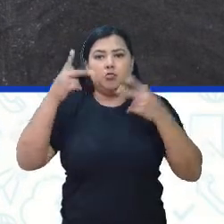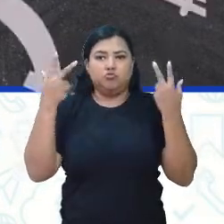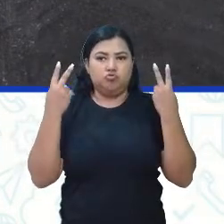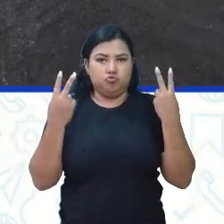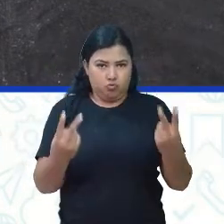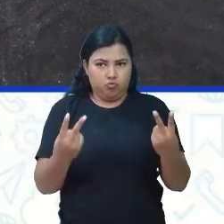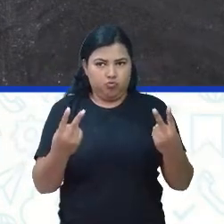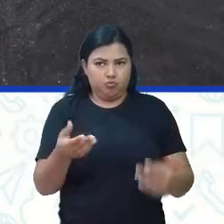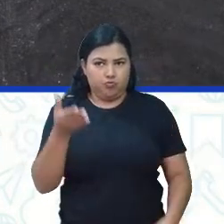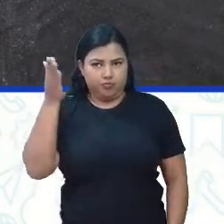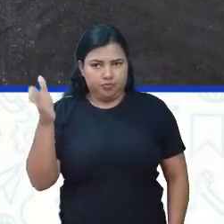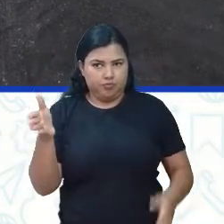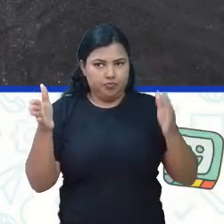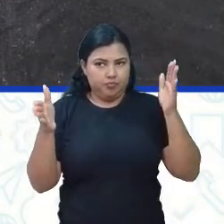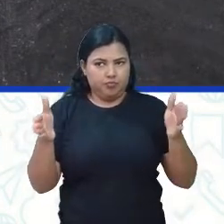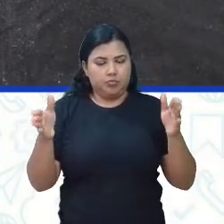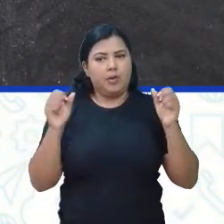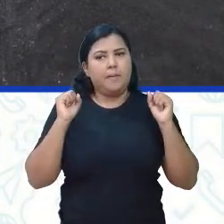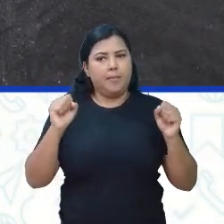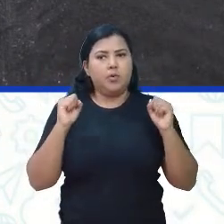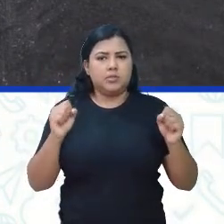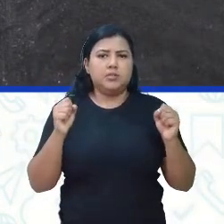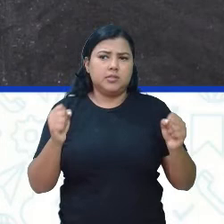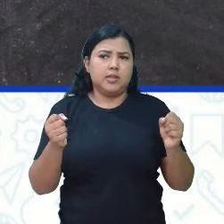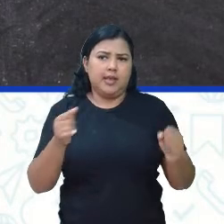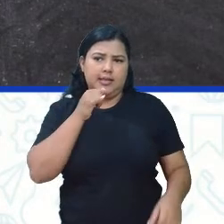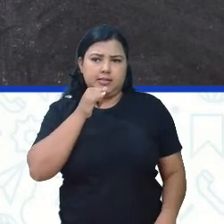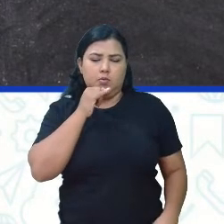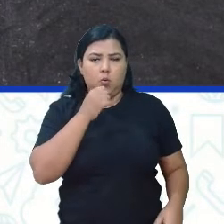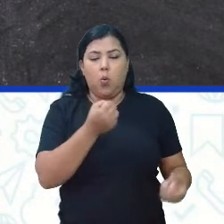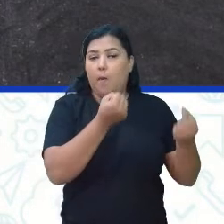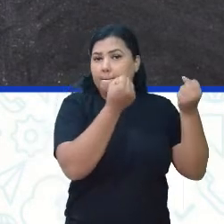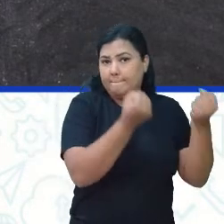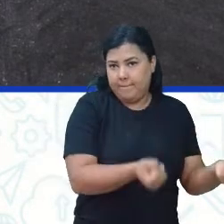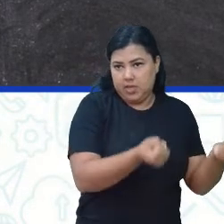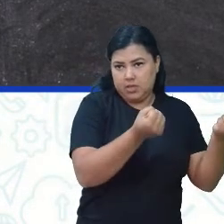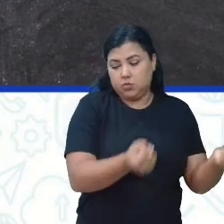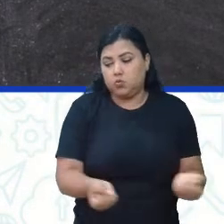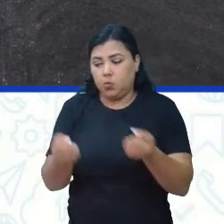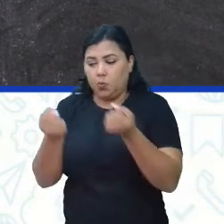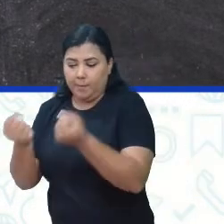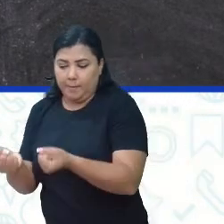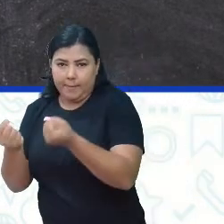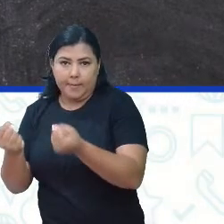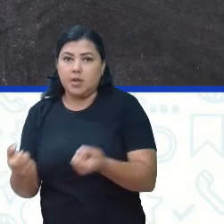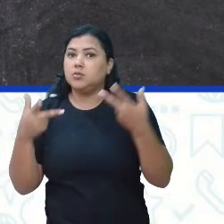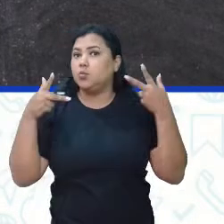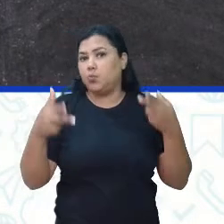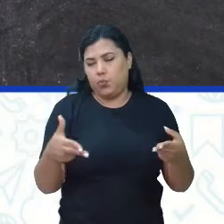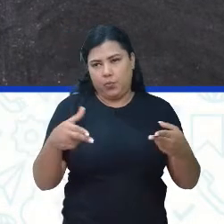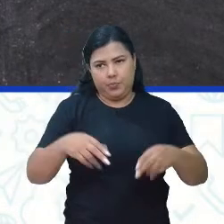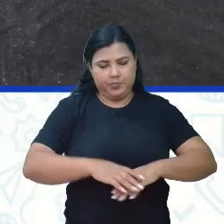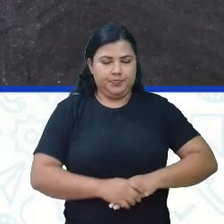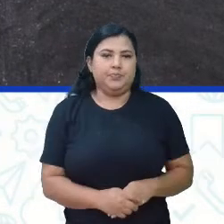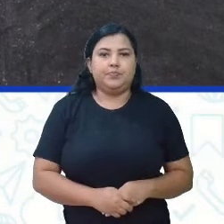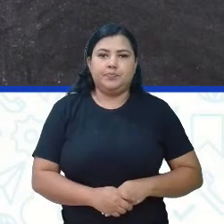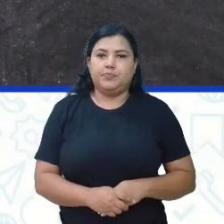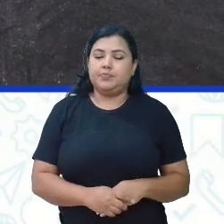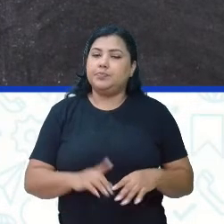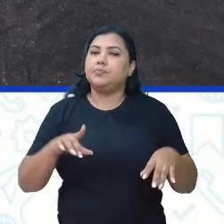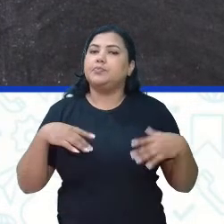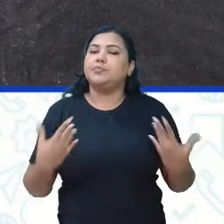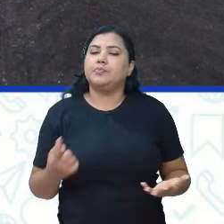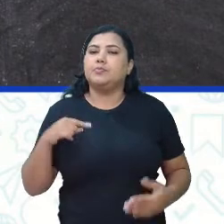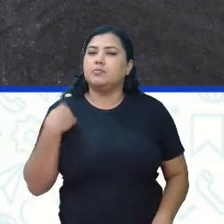esse equilíbrio, ele pode simplesmente ser dito o seguinte, que o peso de um é igual ao peso de outro. Ou seja, a gente vai usar